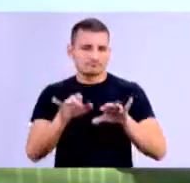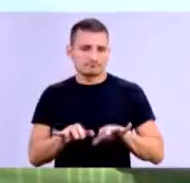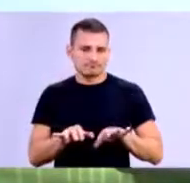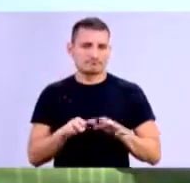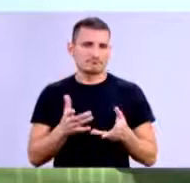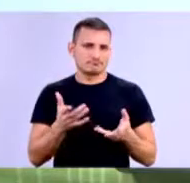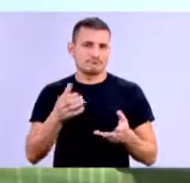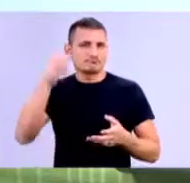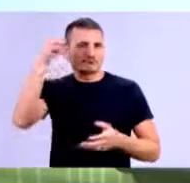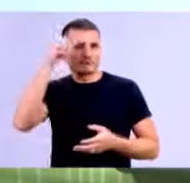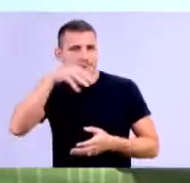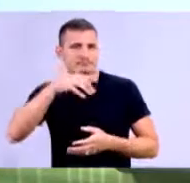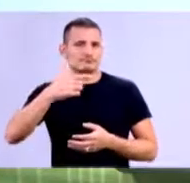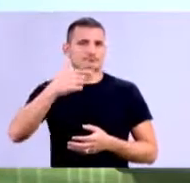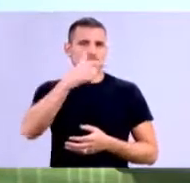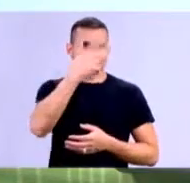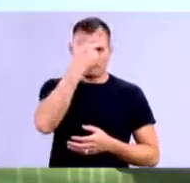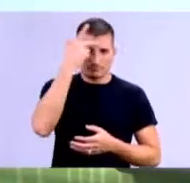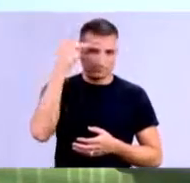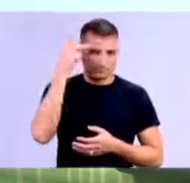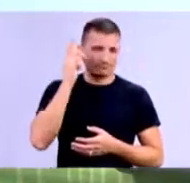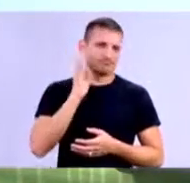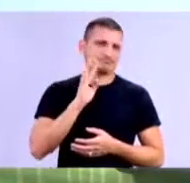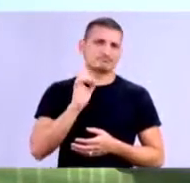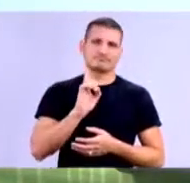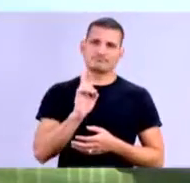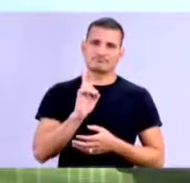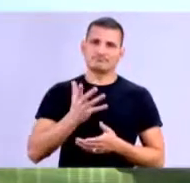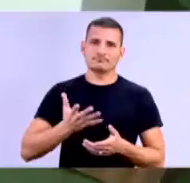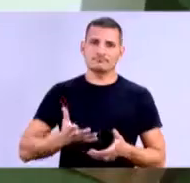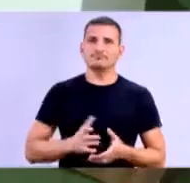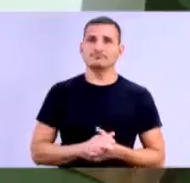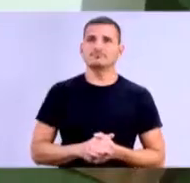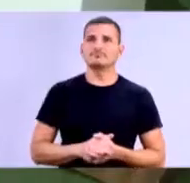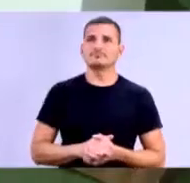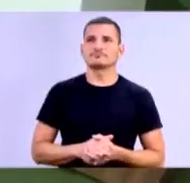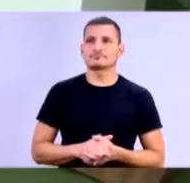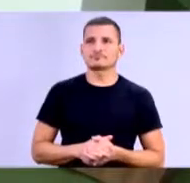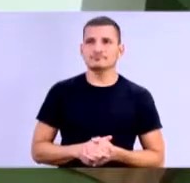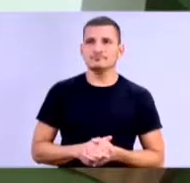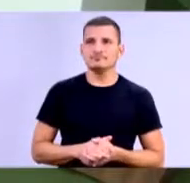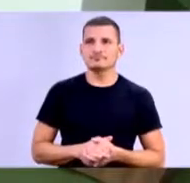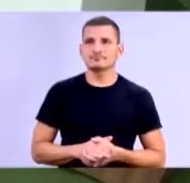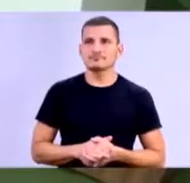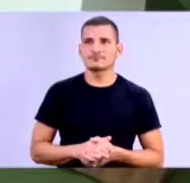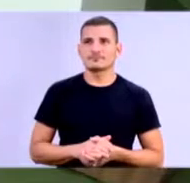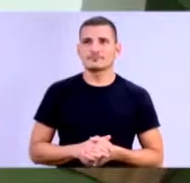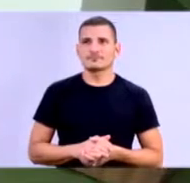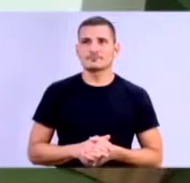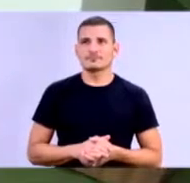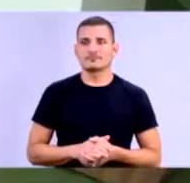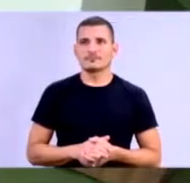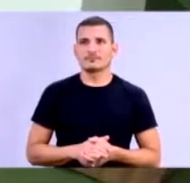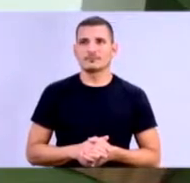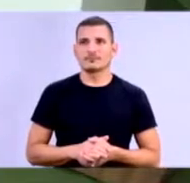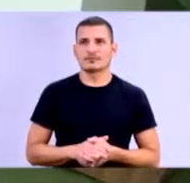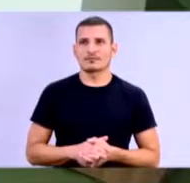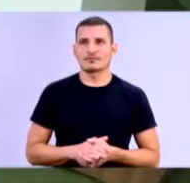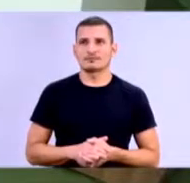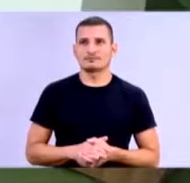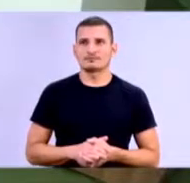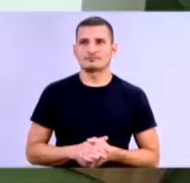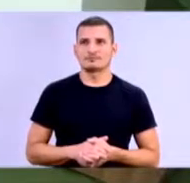forma grosseira para alguém. Não vai ficar legal, né, professora? Não vai ficar Vai bonito. pegar mal, não vai? Pegar bem vai mal. pegar mal. Olha